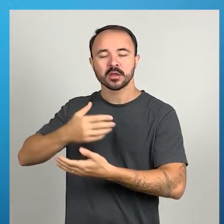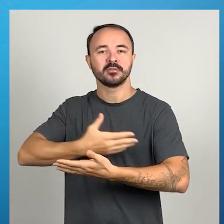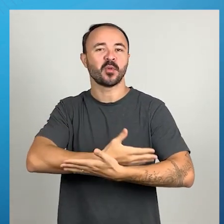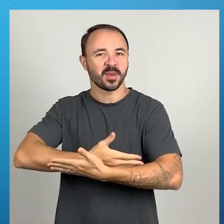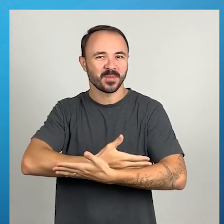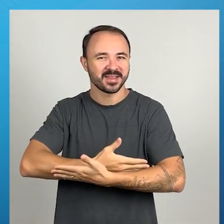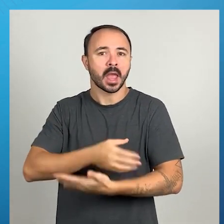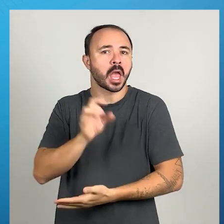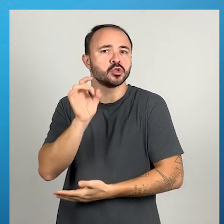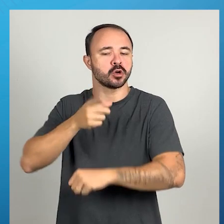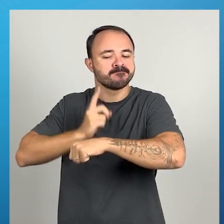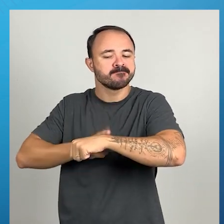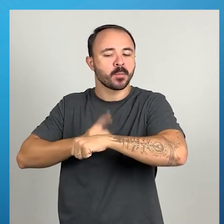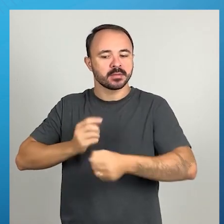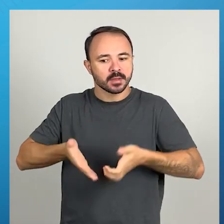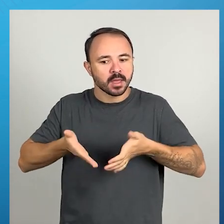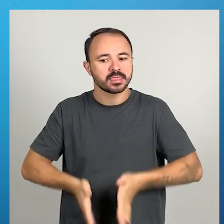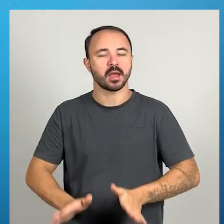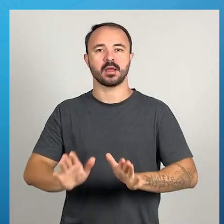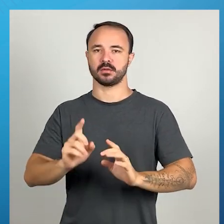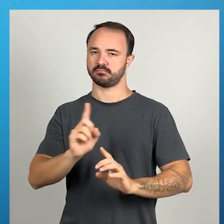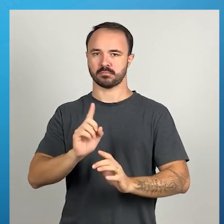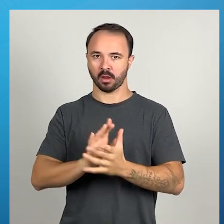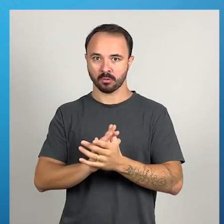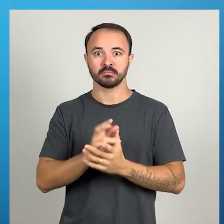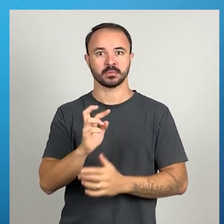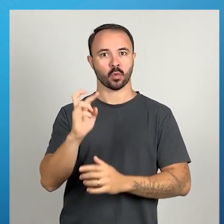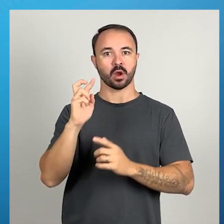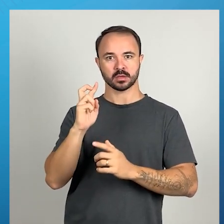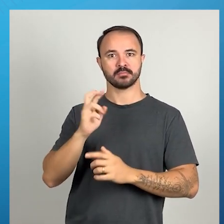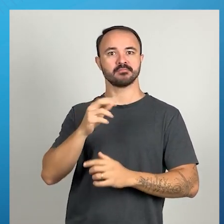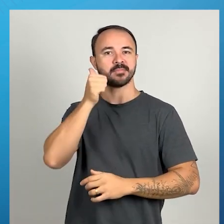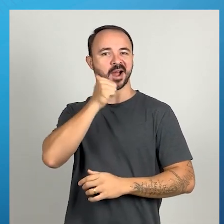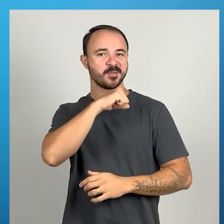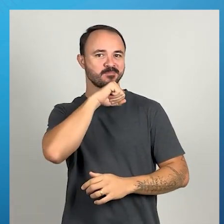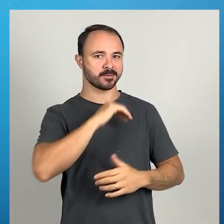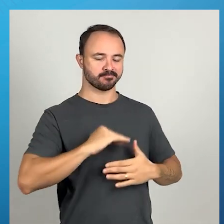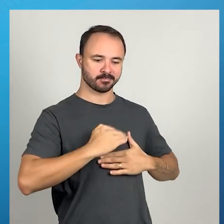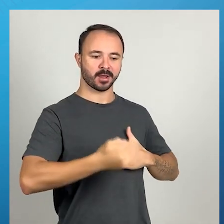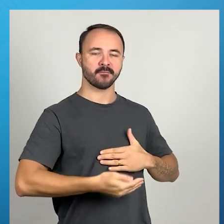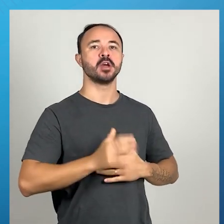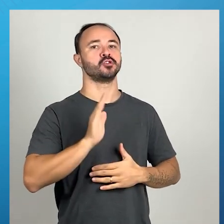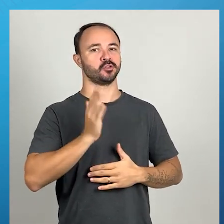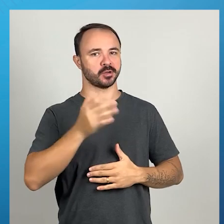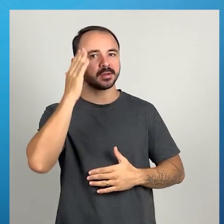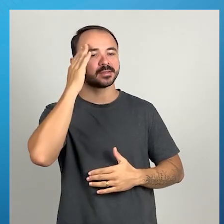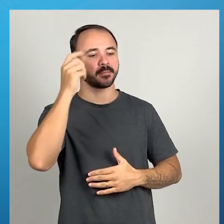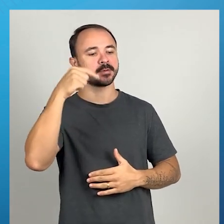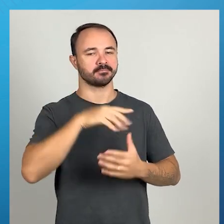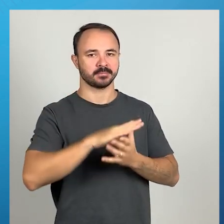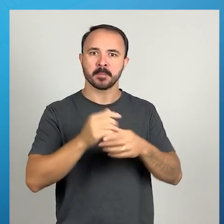apenas no seu nascimento, mas sim desde o início da gestação. Quando a mãe descobre que está grávida, é importante que ela